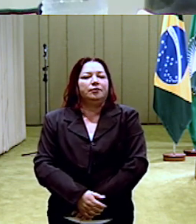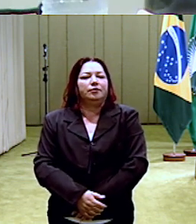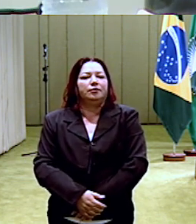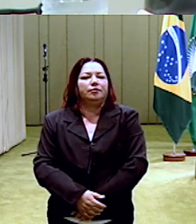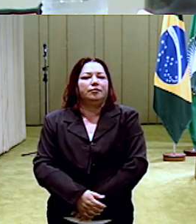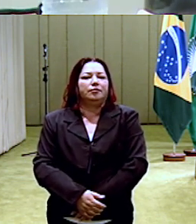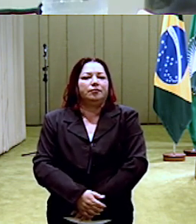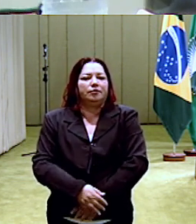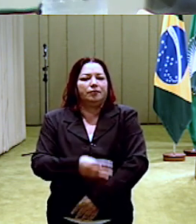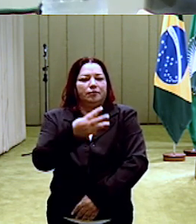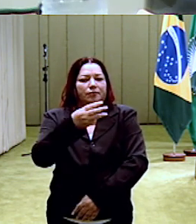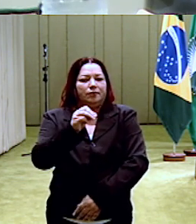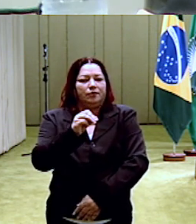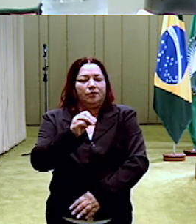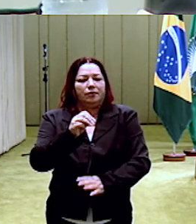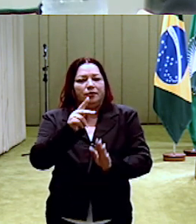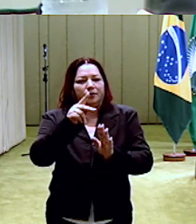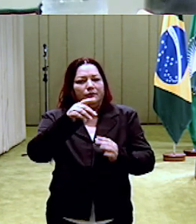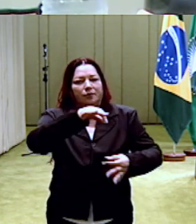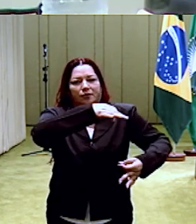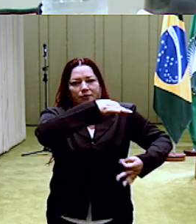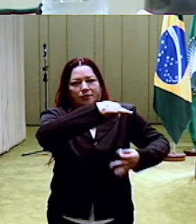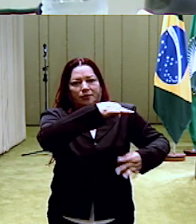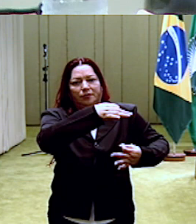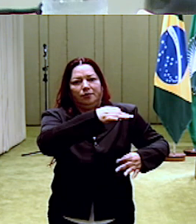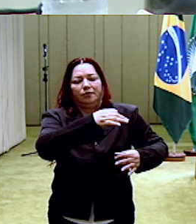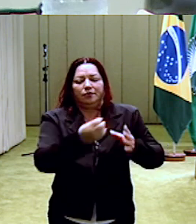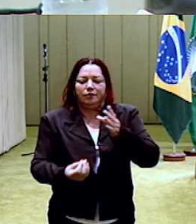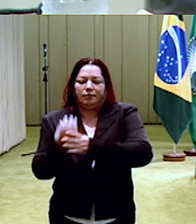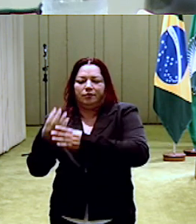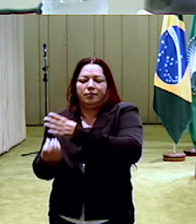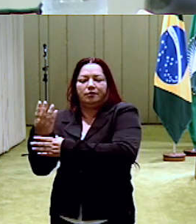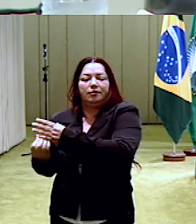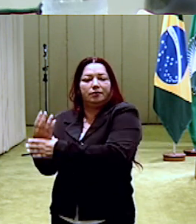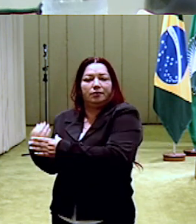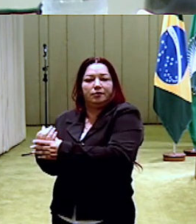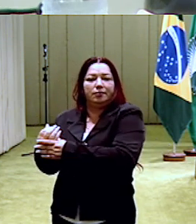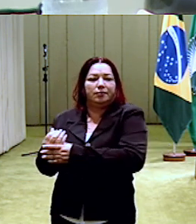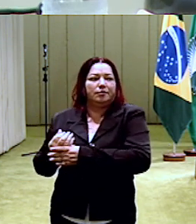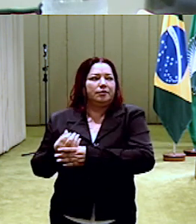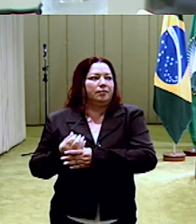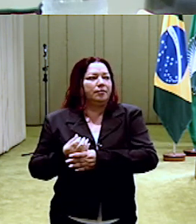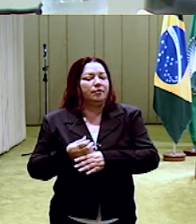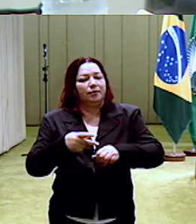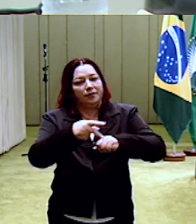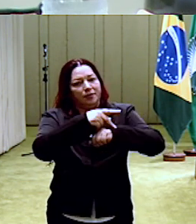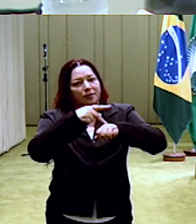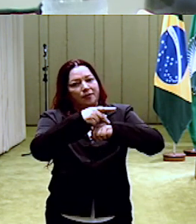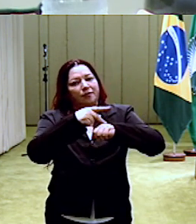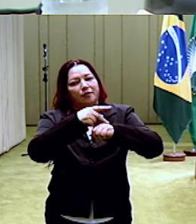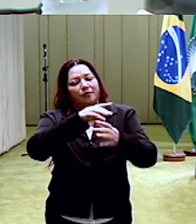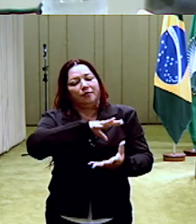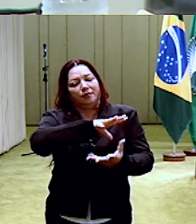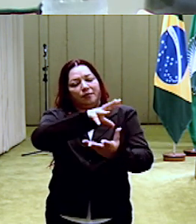Cerca de 30 planos nacionais sobre o tema já foram criados até o presente momento, majoritariamente em países do norte